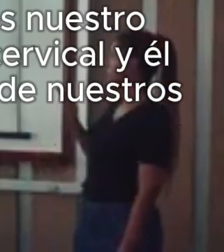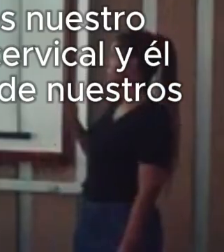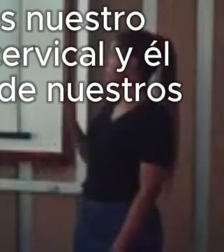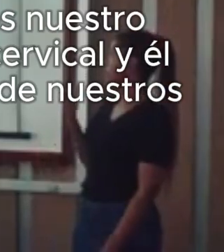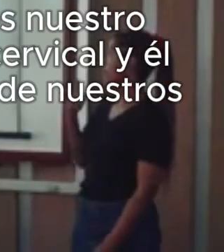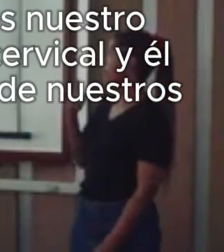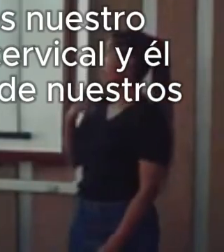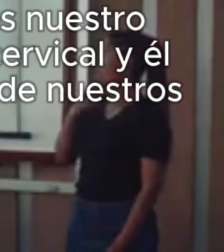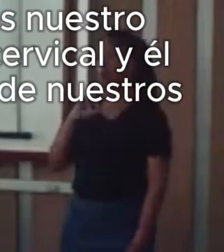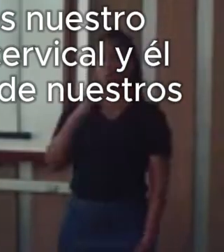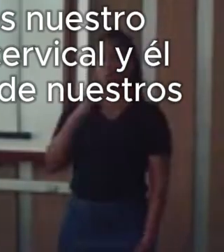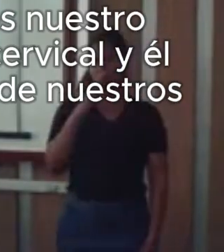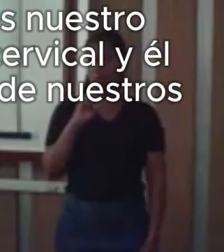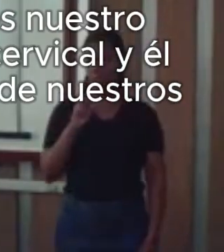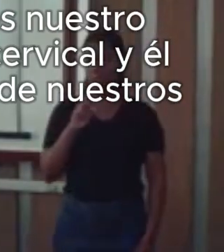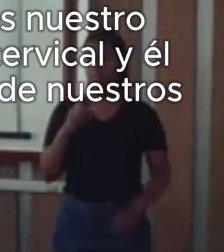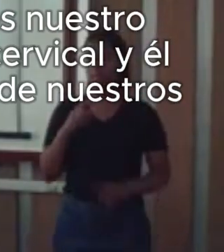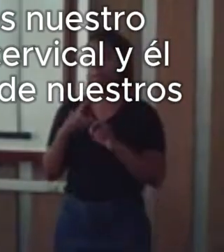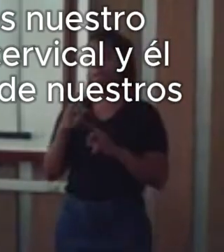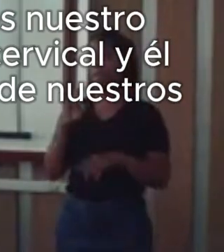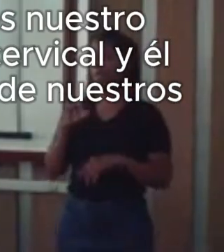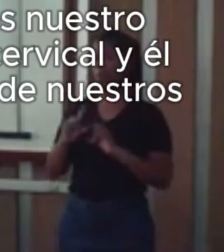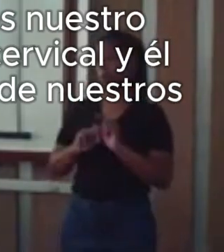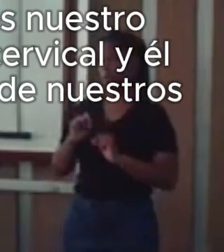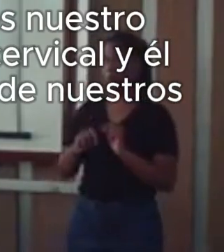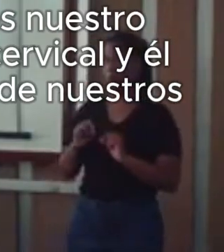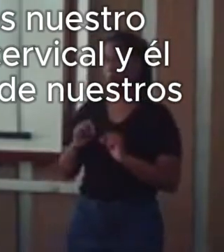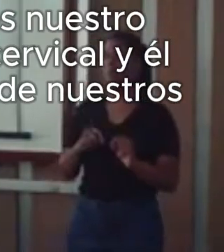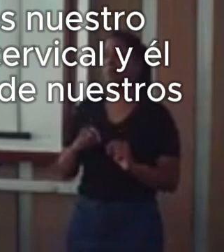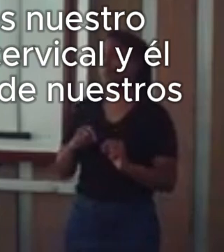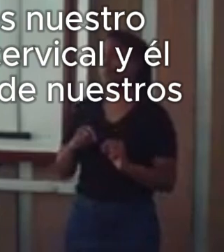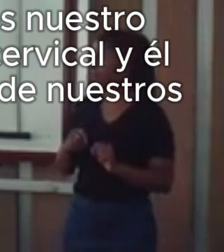dos nossos grandes